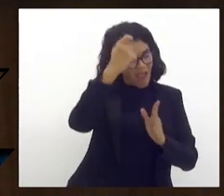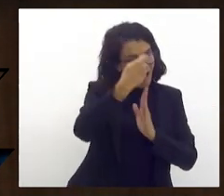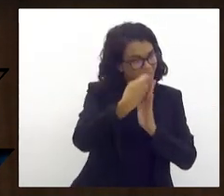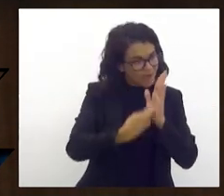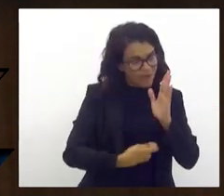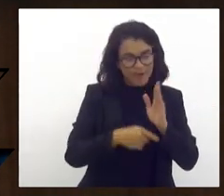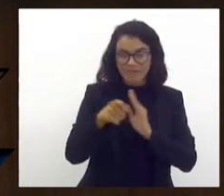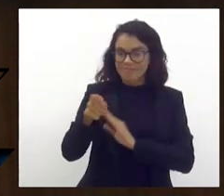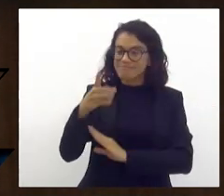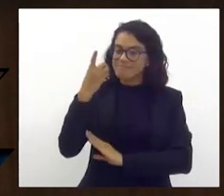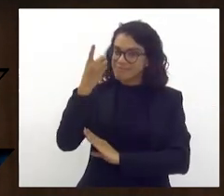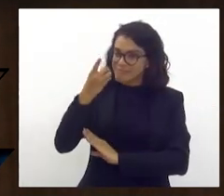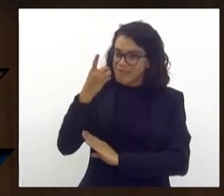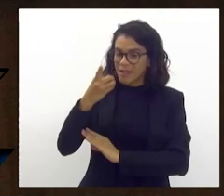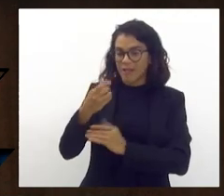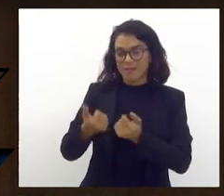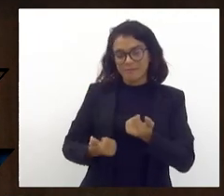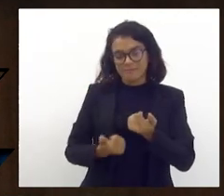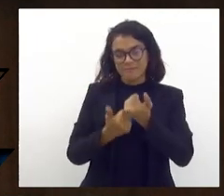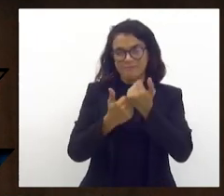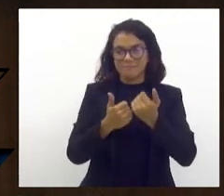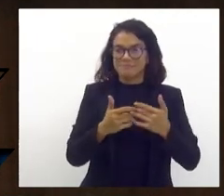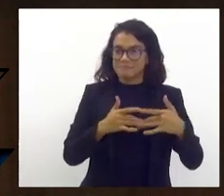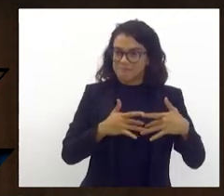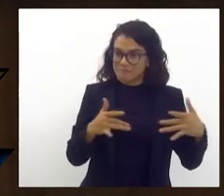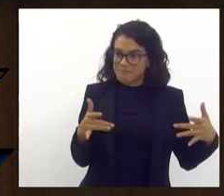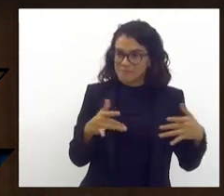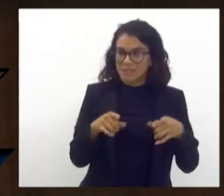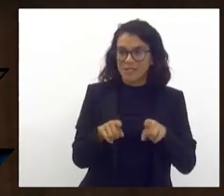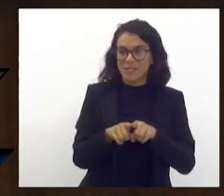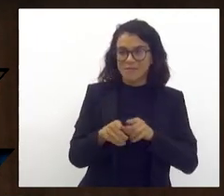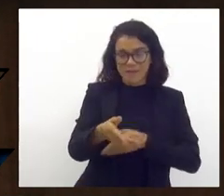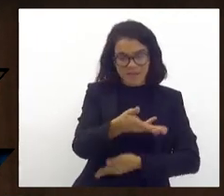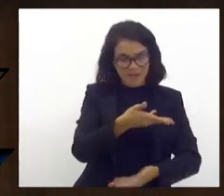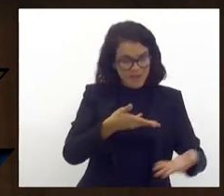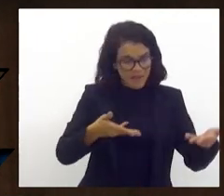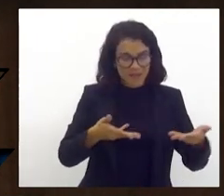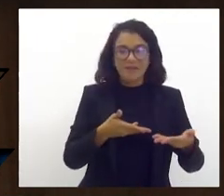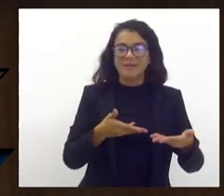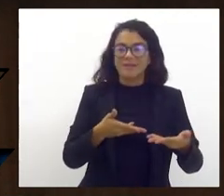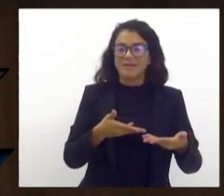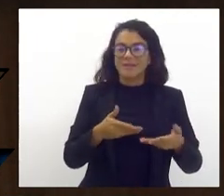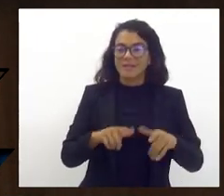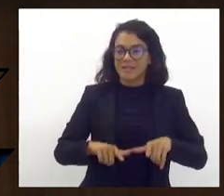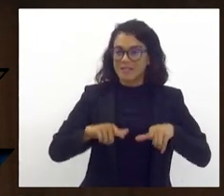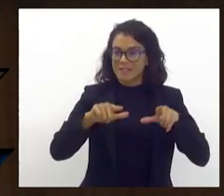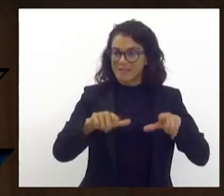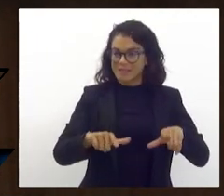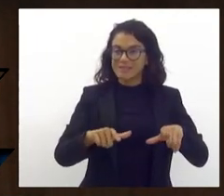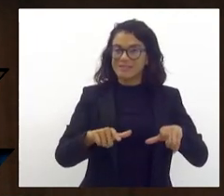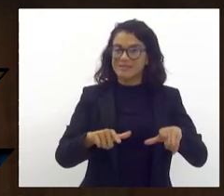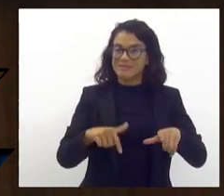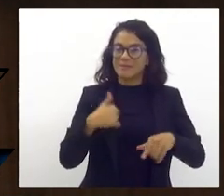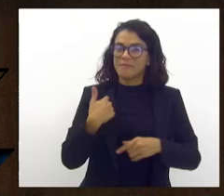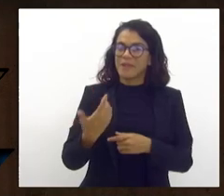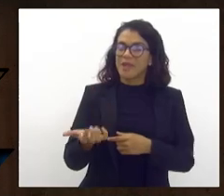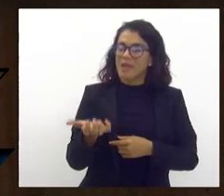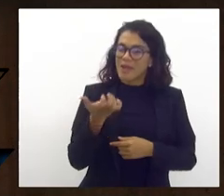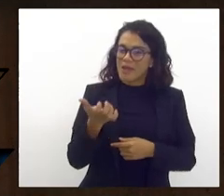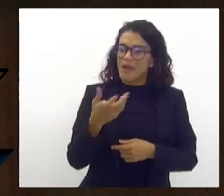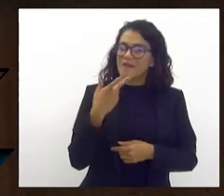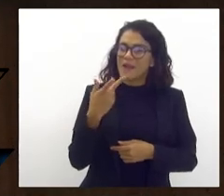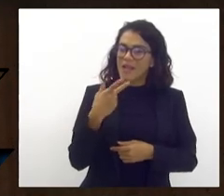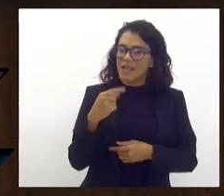que se solidarizaram e compartilharam essa emoção, eu quero dizer que